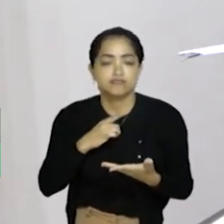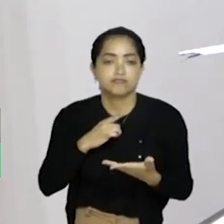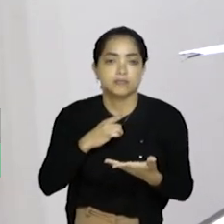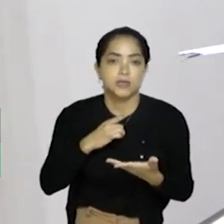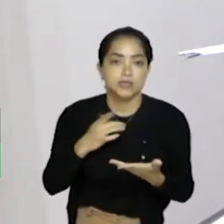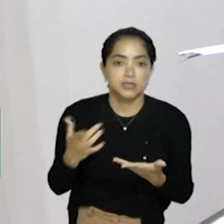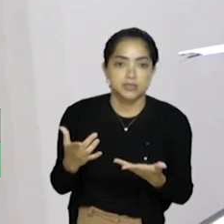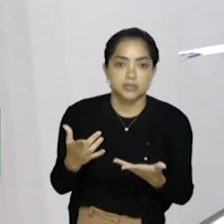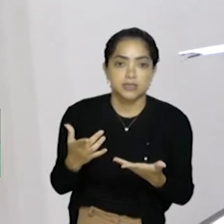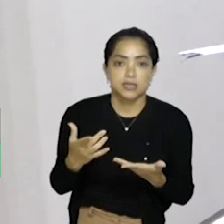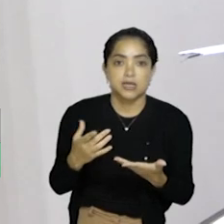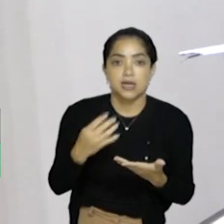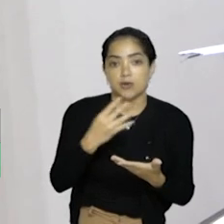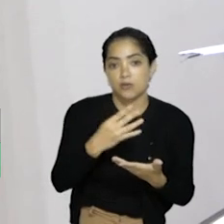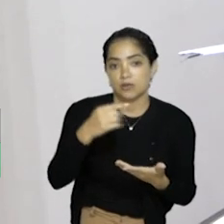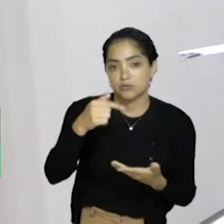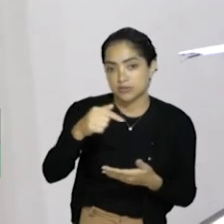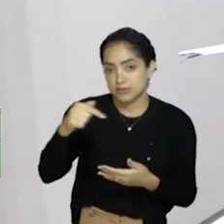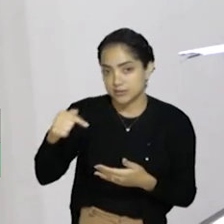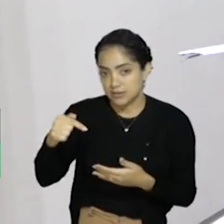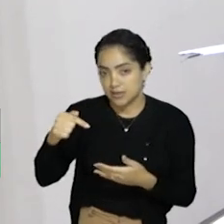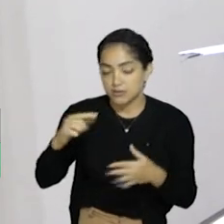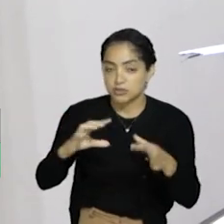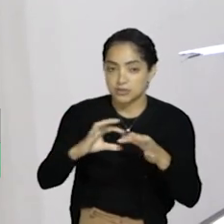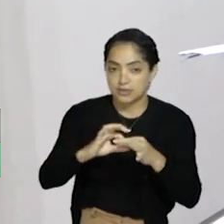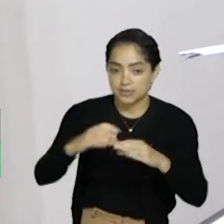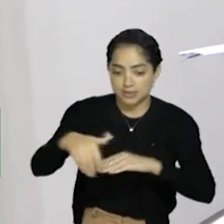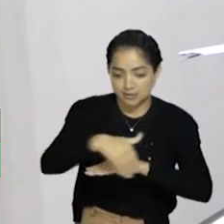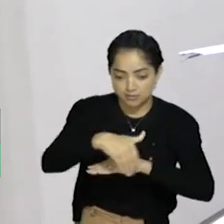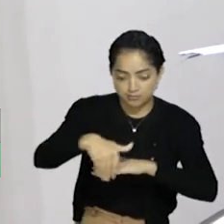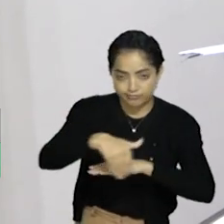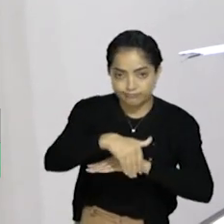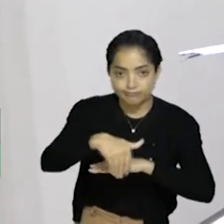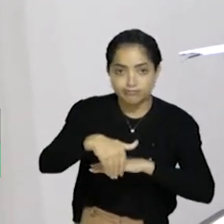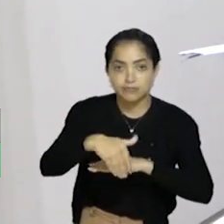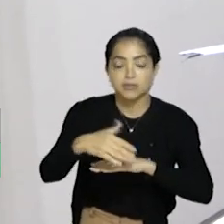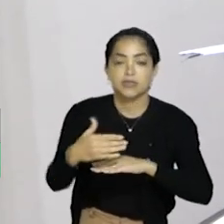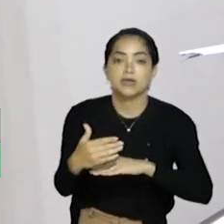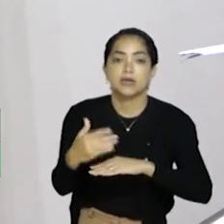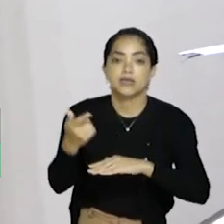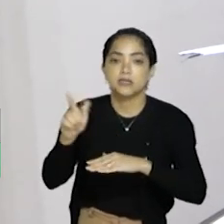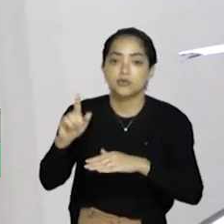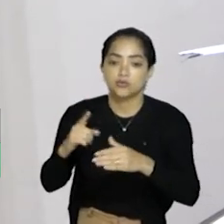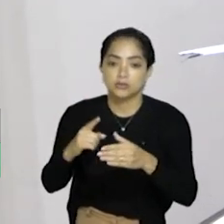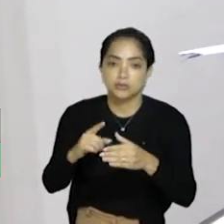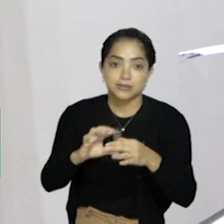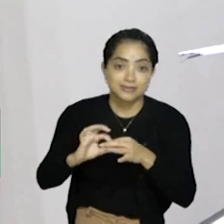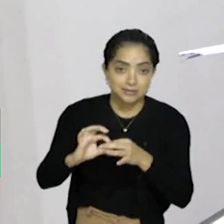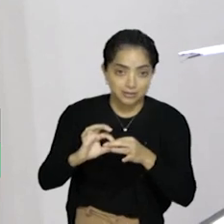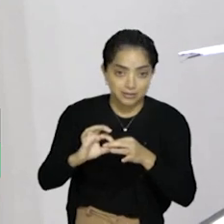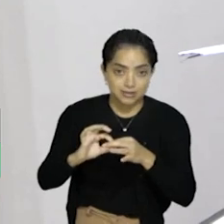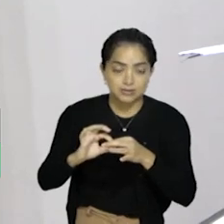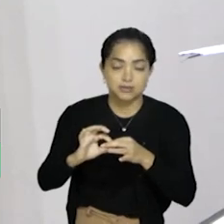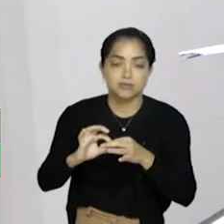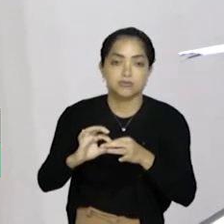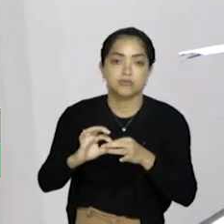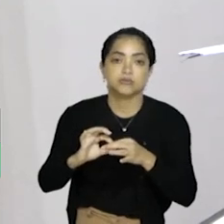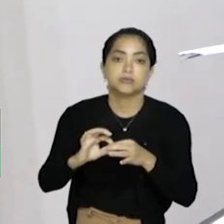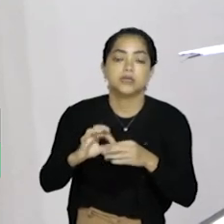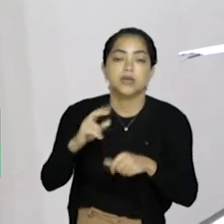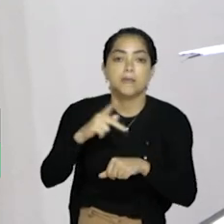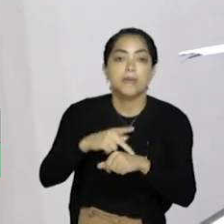como há 477 que liga Canoinhas Major Vieira a papa nova